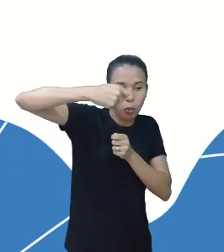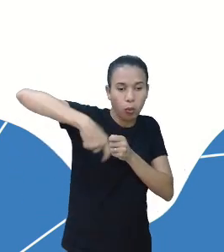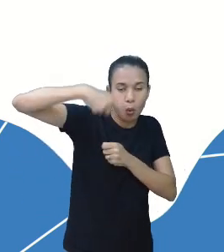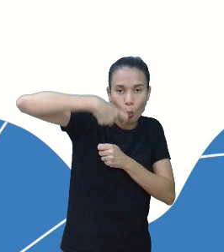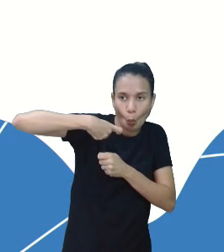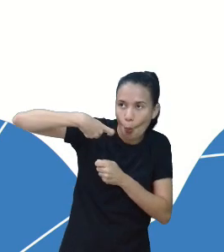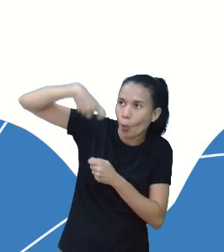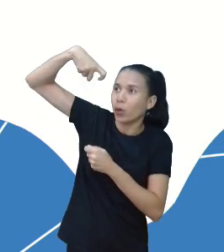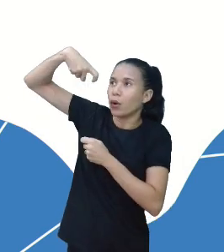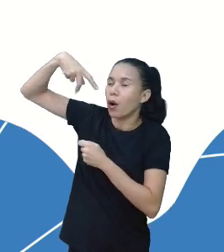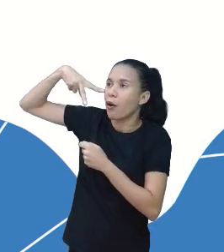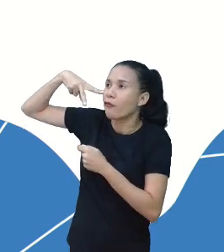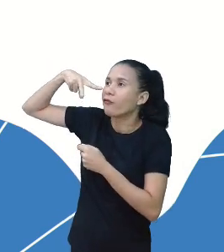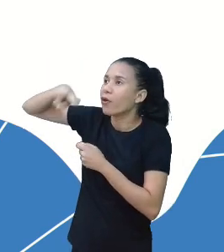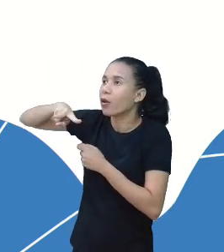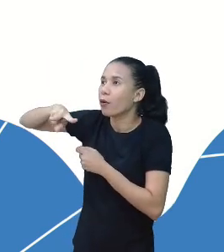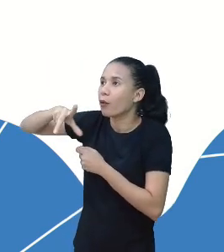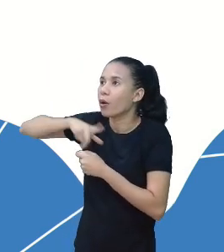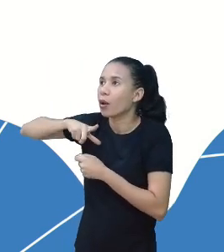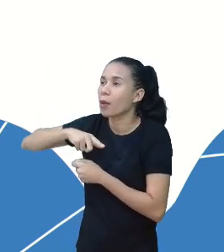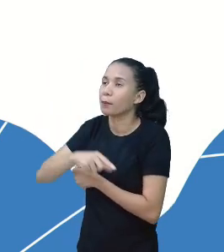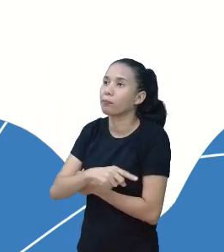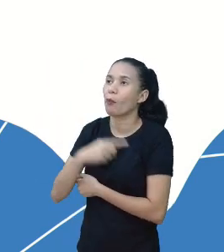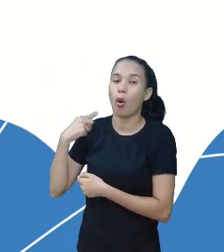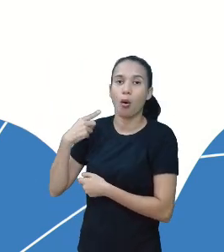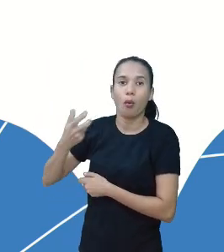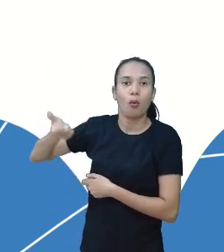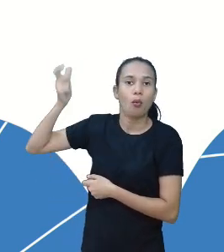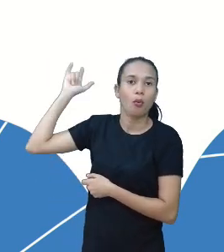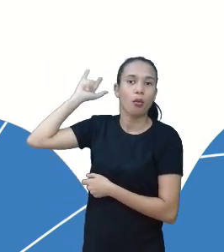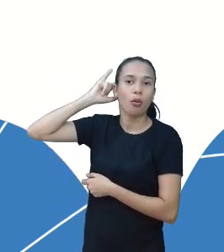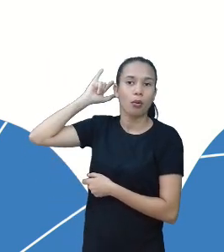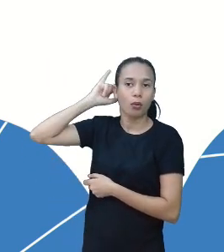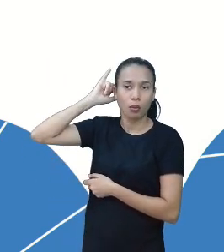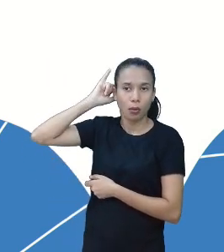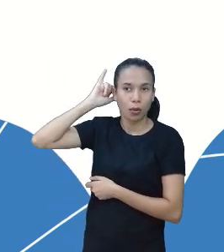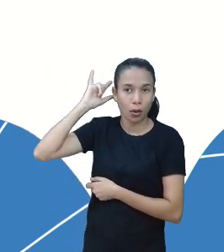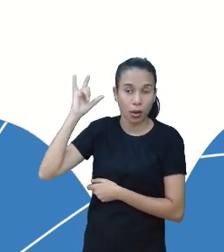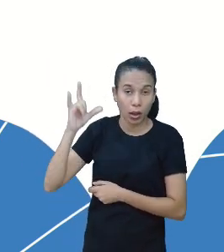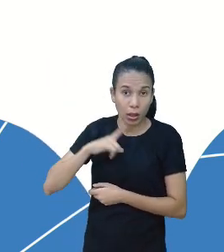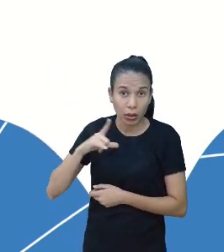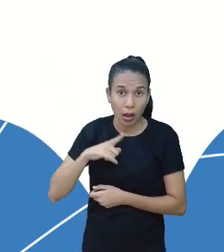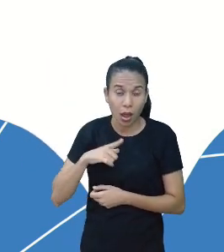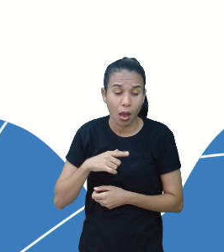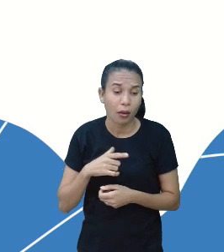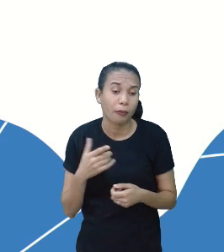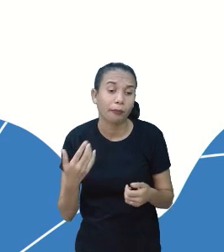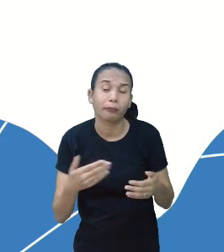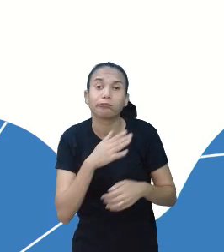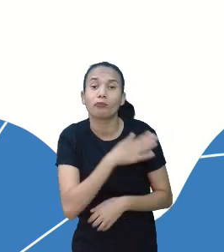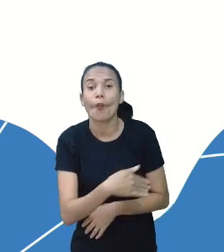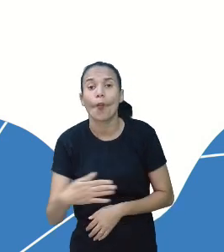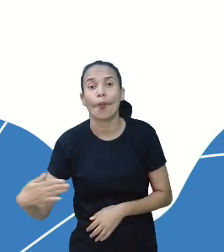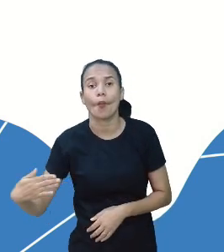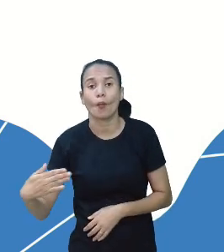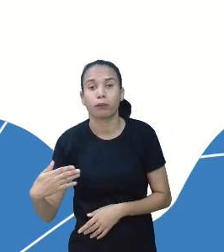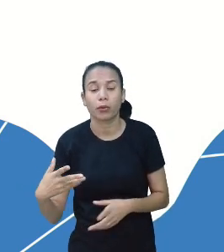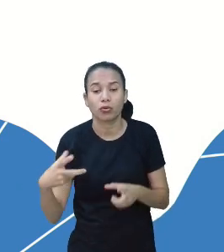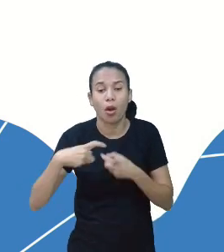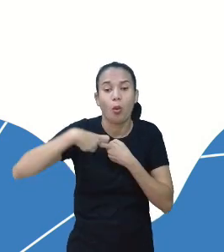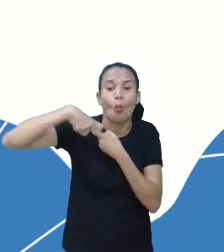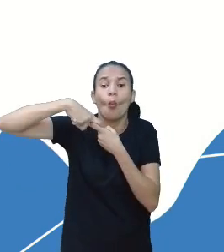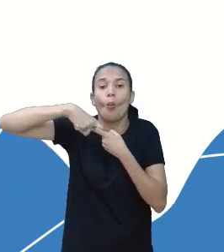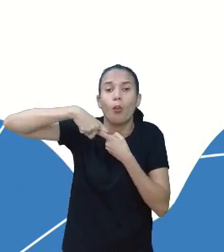a isca à vista, ferra-o inconsciente. Ficando o pobre peixe, de repente, preso